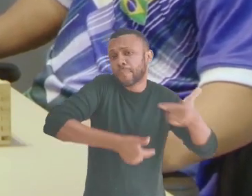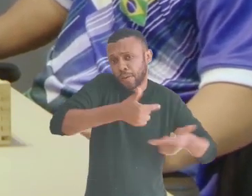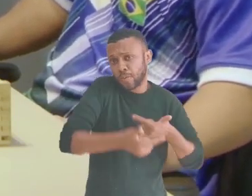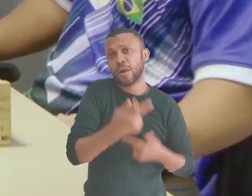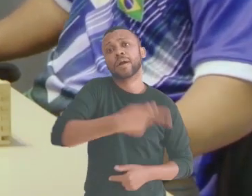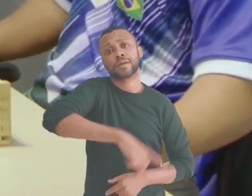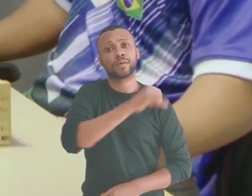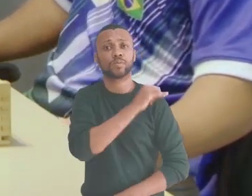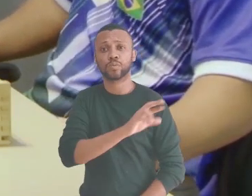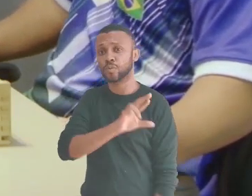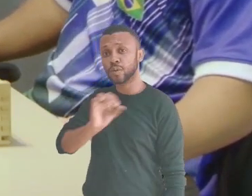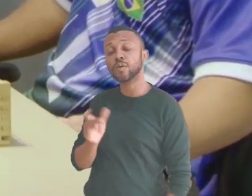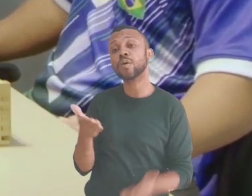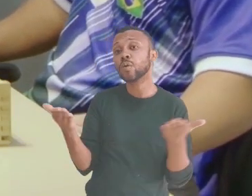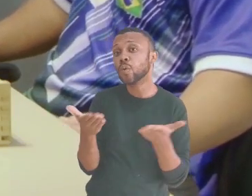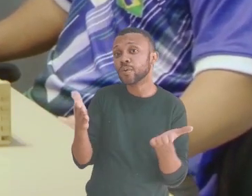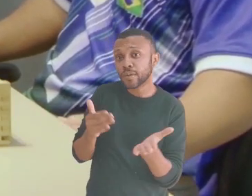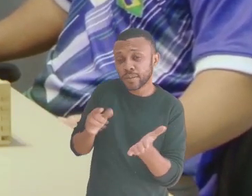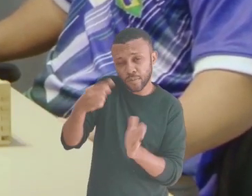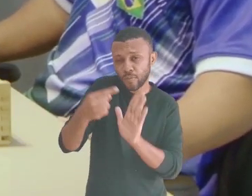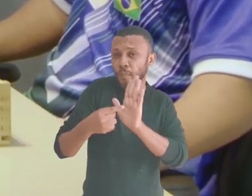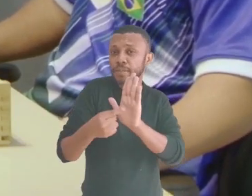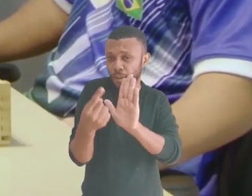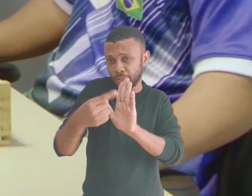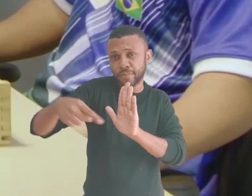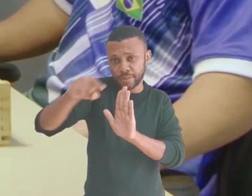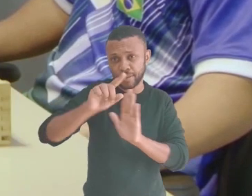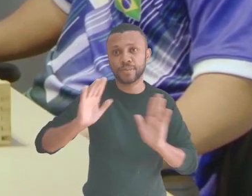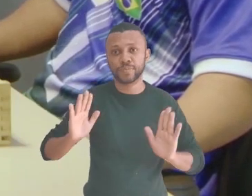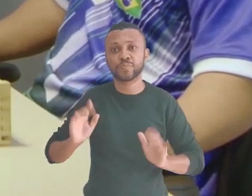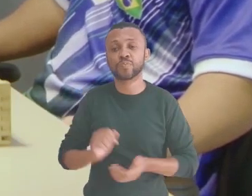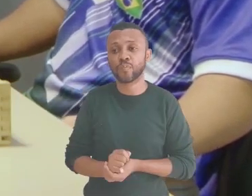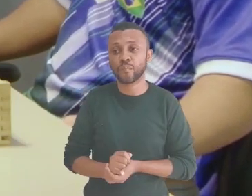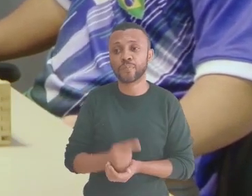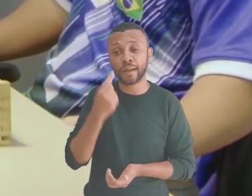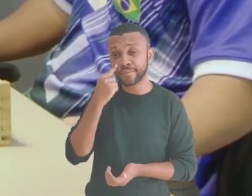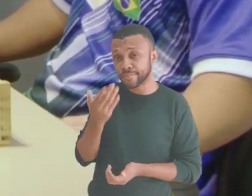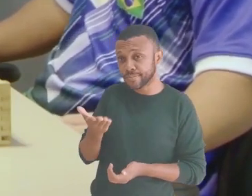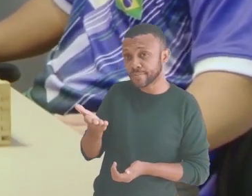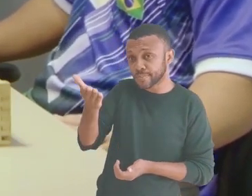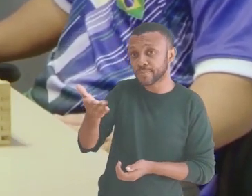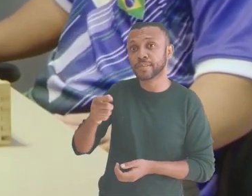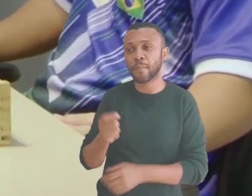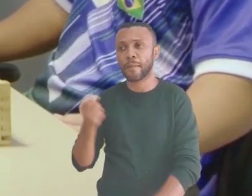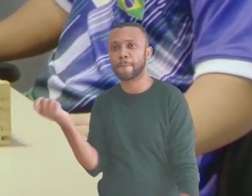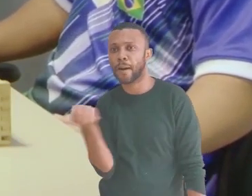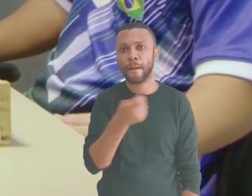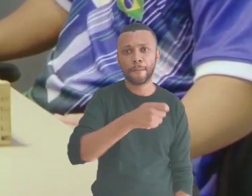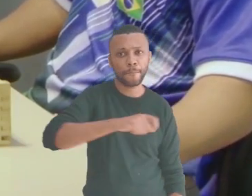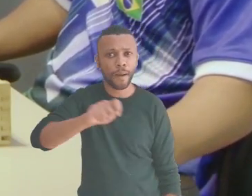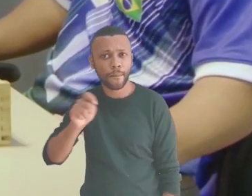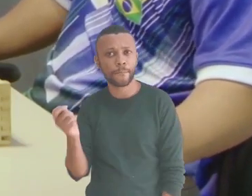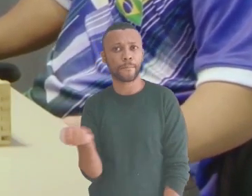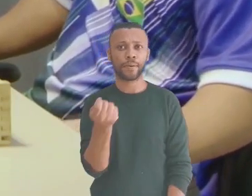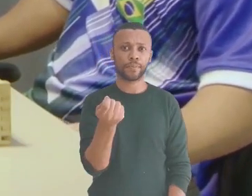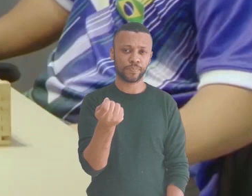está entrando eu vou mostrar depois para vocês melhor isso aqui, ó. Essa é uma raquete de badminton. Quem não sabe o que é badminton vai